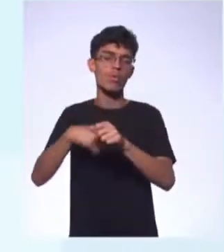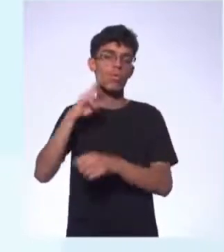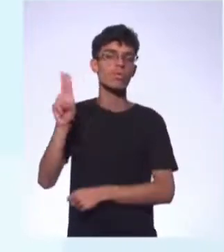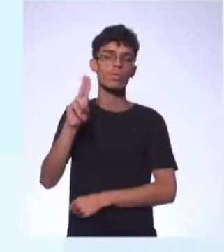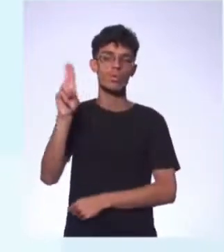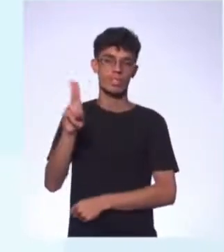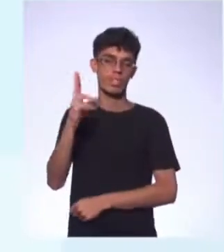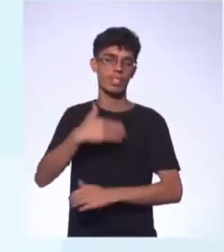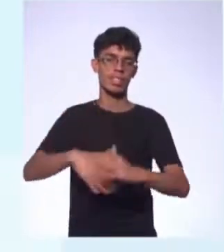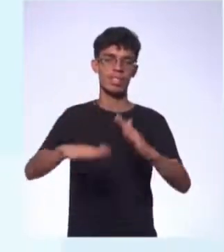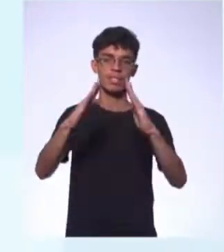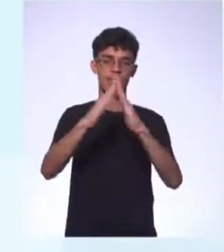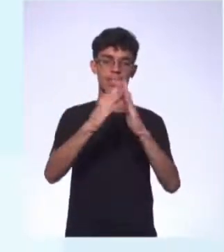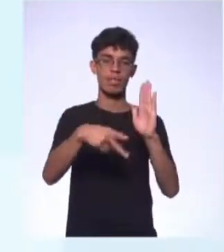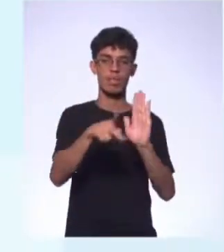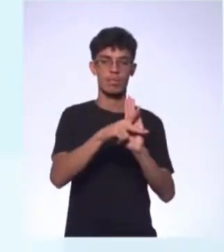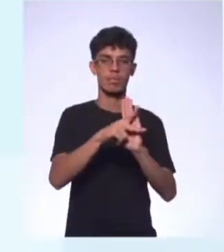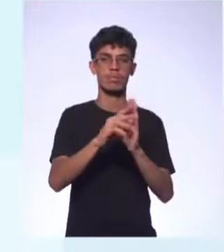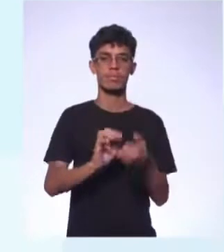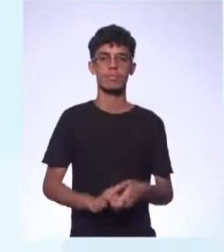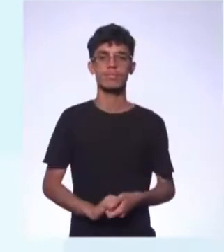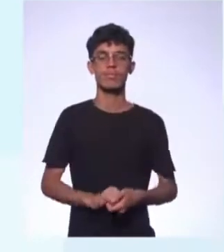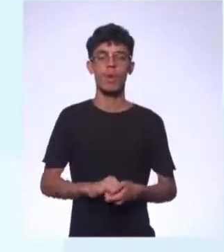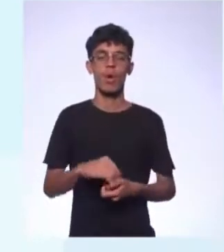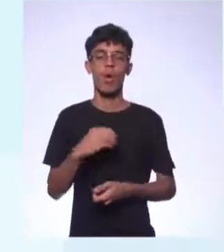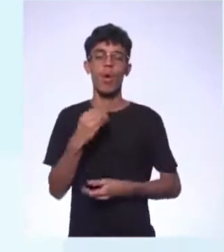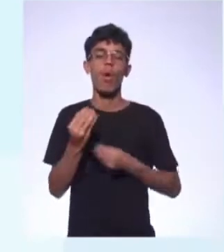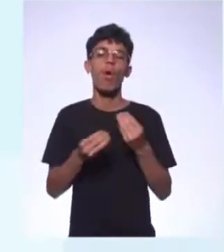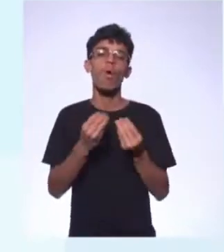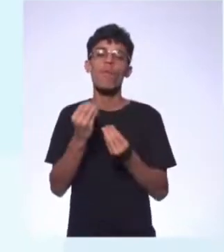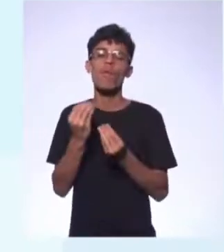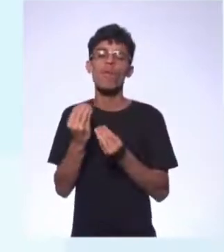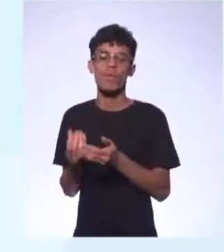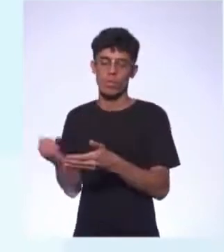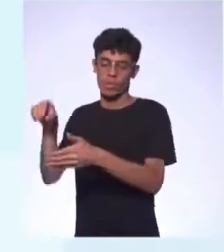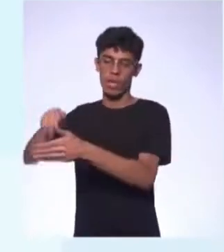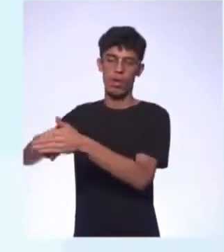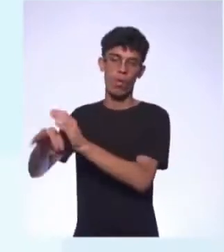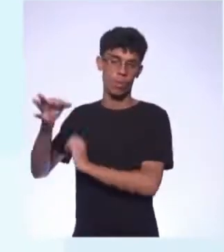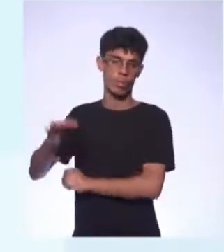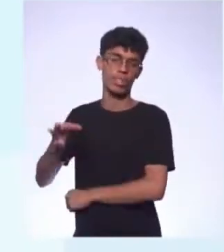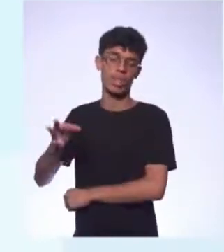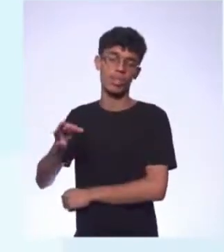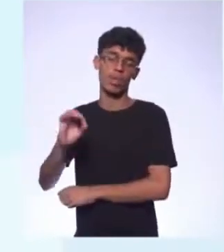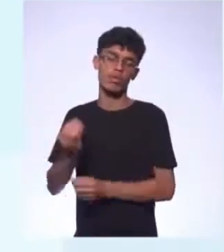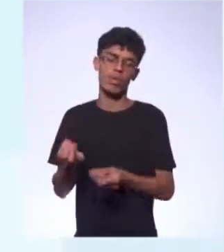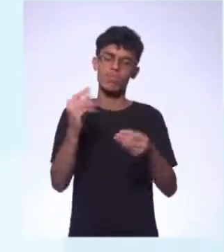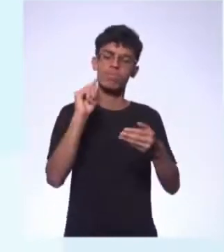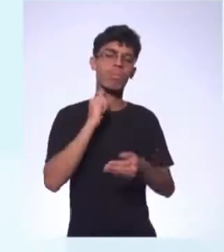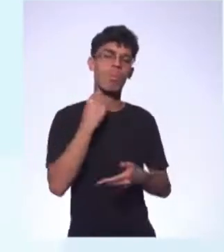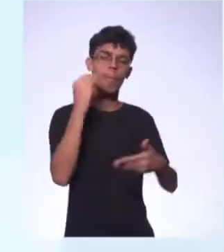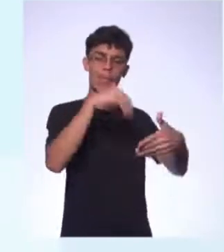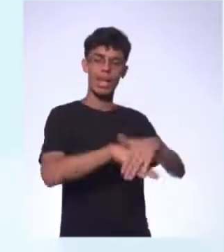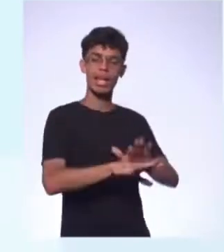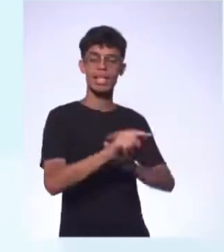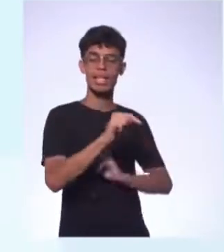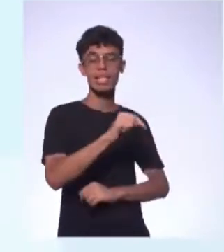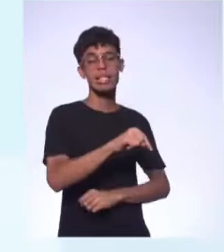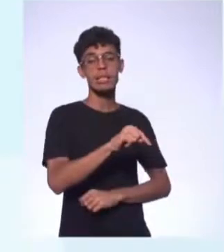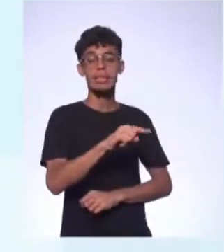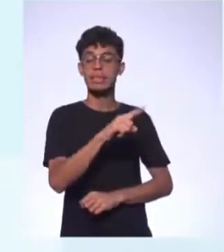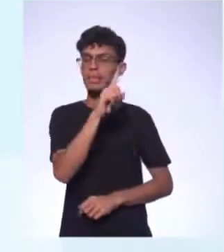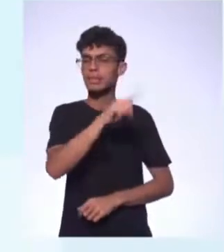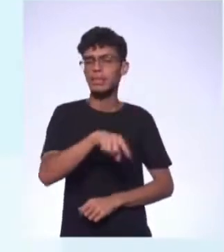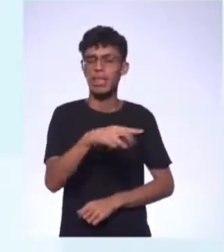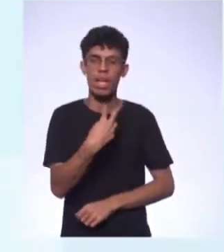quando ele não tem um descarte correto, ele acaba poluindo aí a água. E os resíduos sólidos